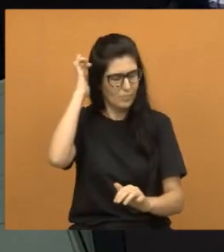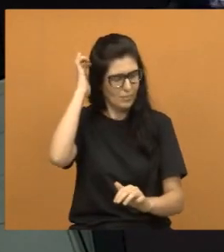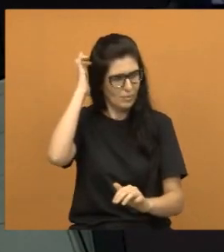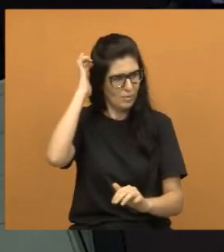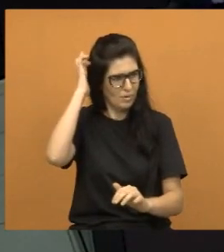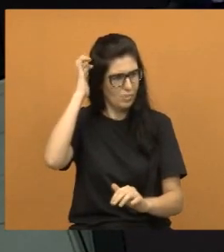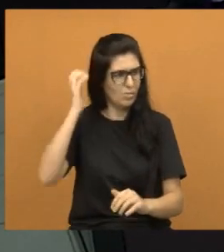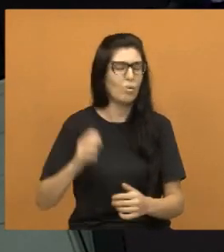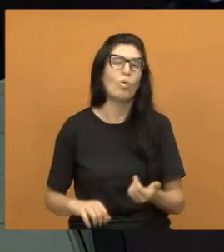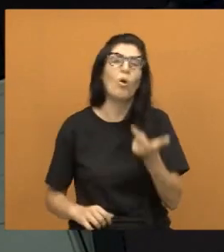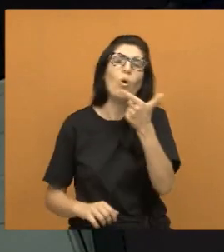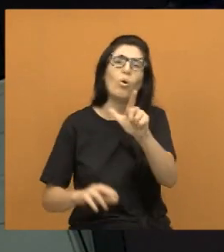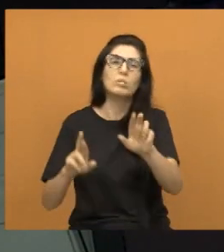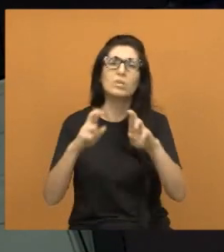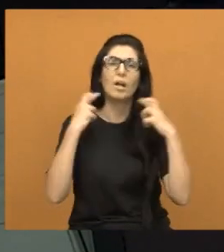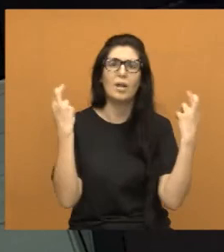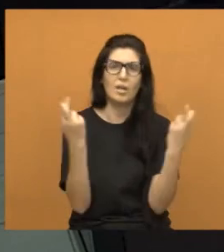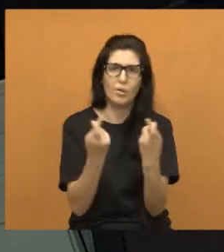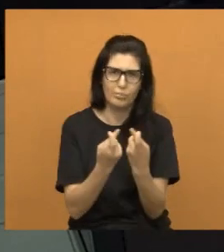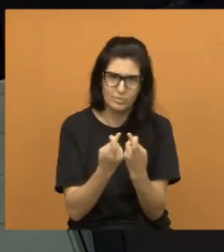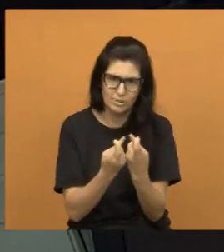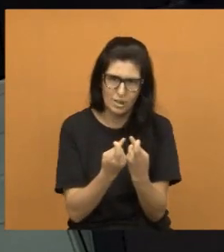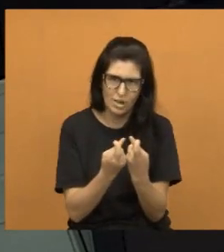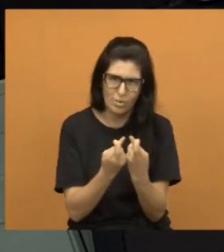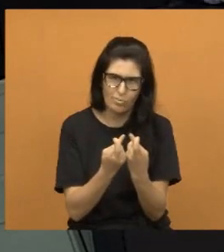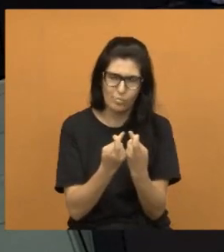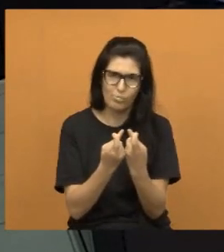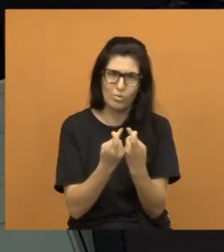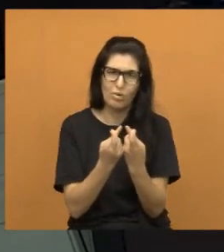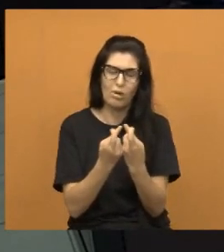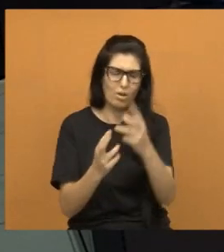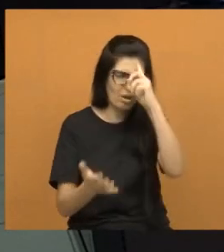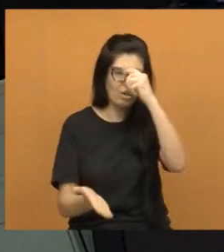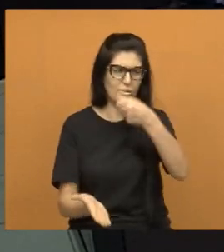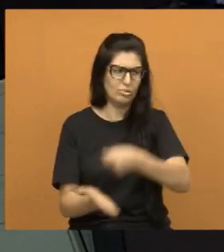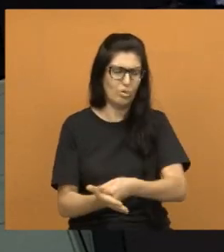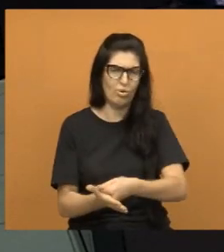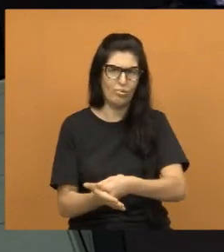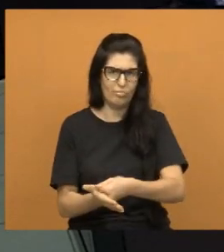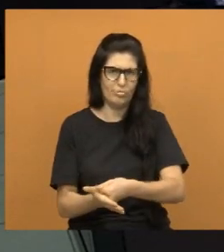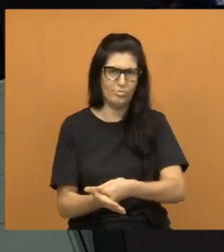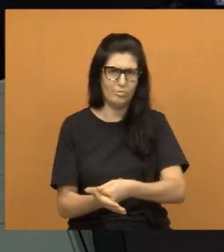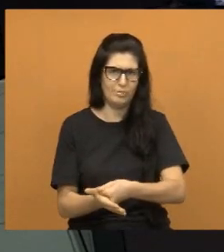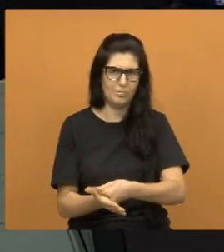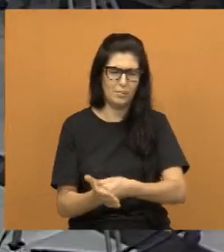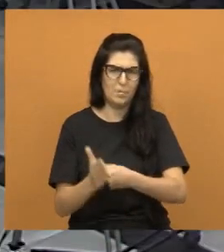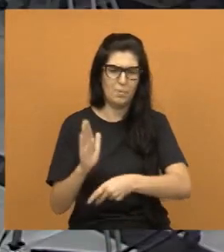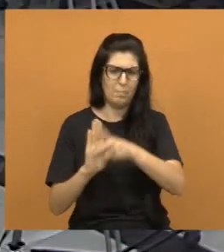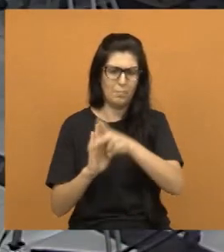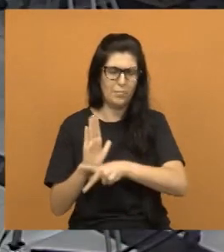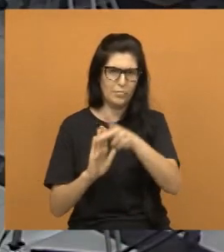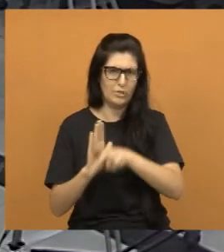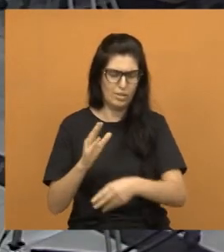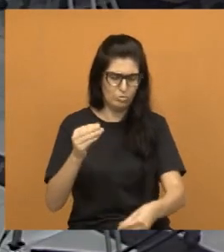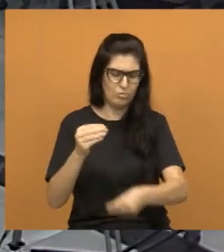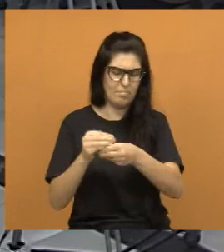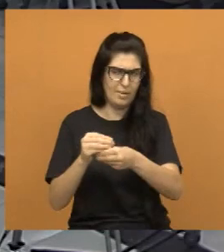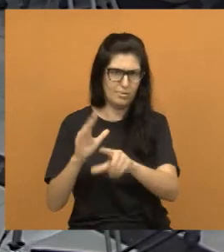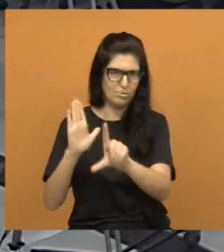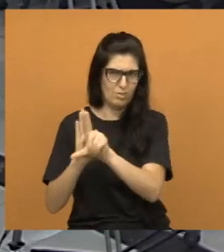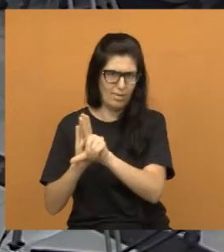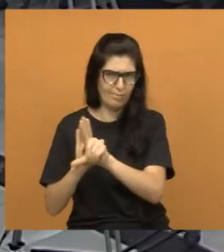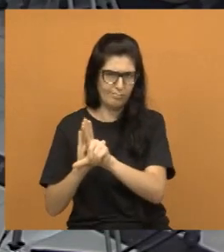adiamento aprovado, então é suspenso a votação desse projeto para a próxima sessão. Próximo projeto?